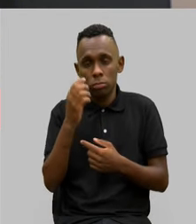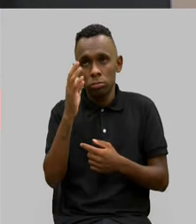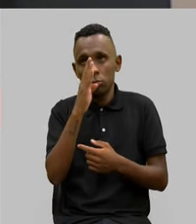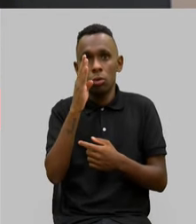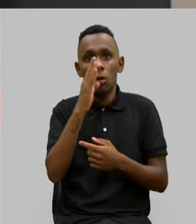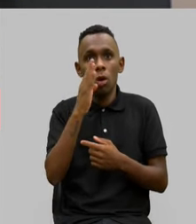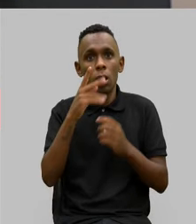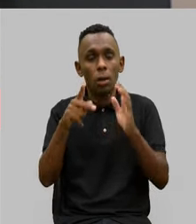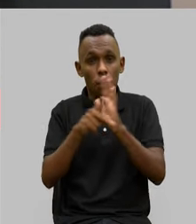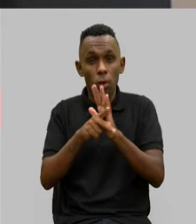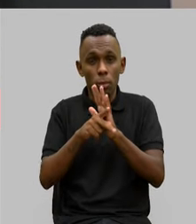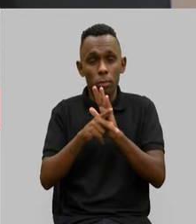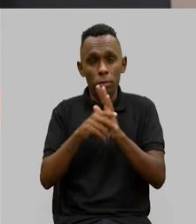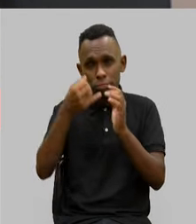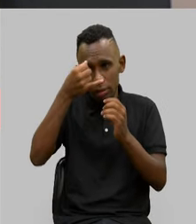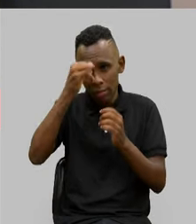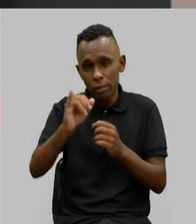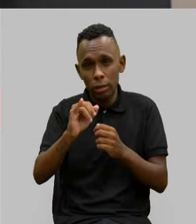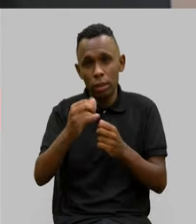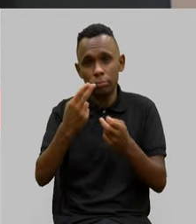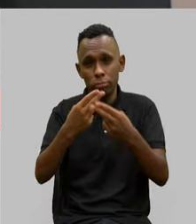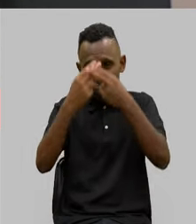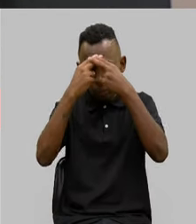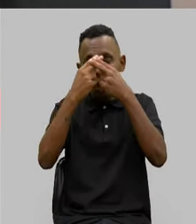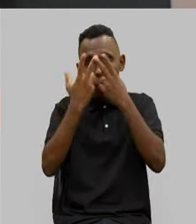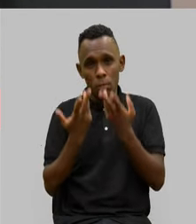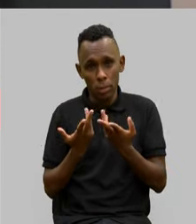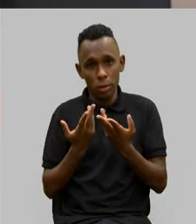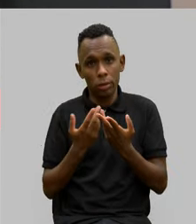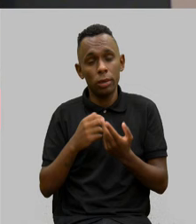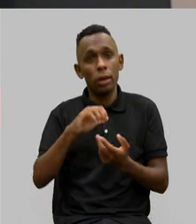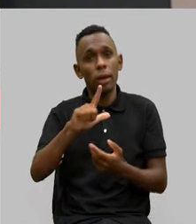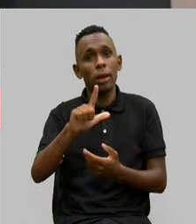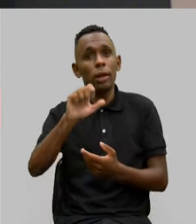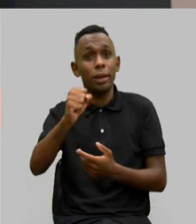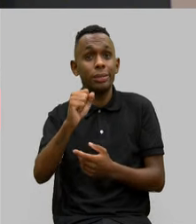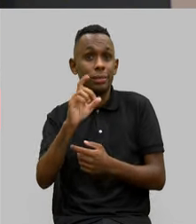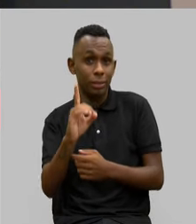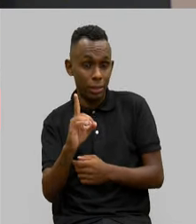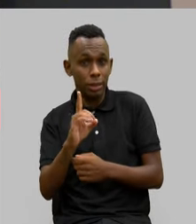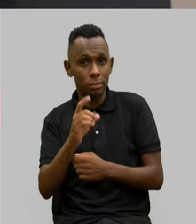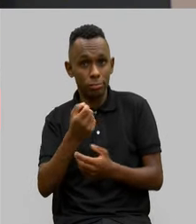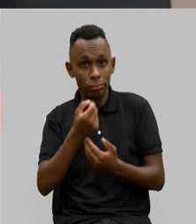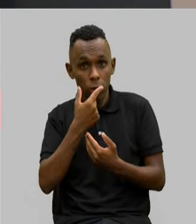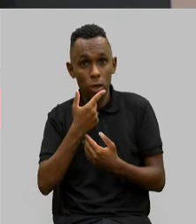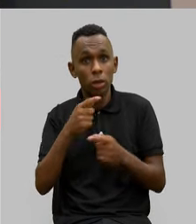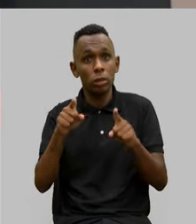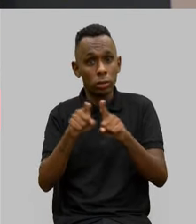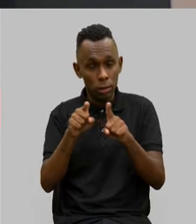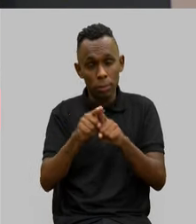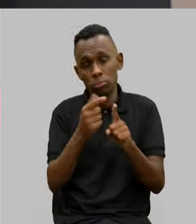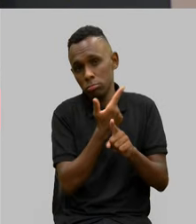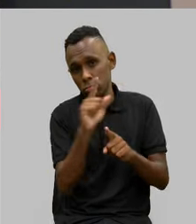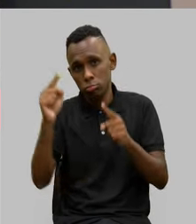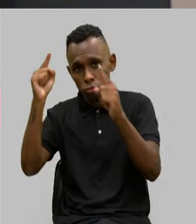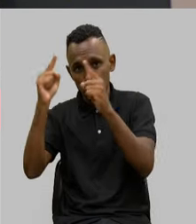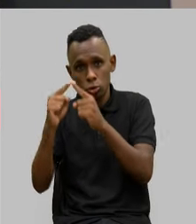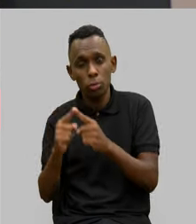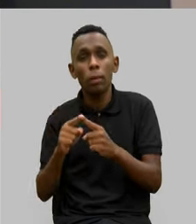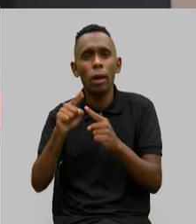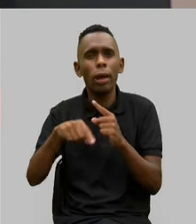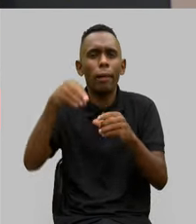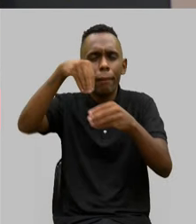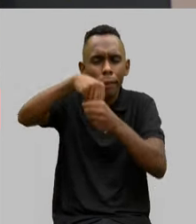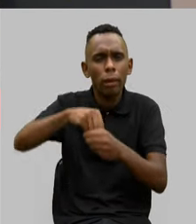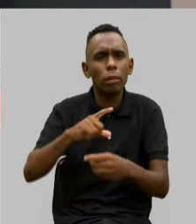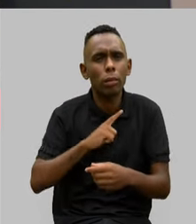transtorno do estresse pós-traumático né LSD e psilocibina né que é um componente lá